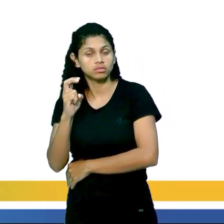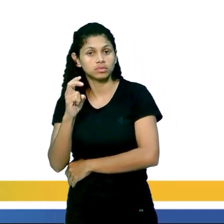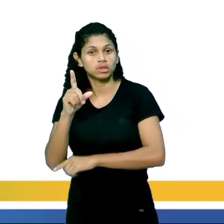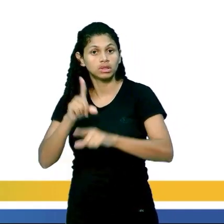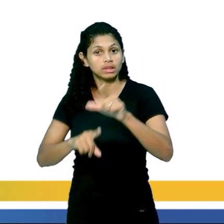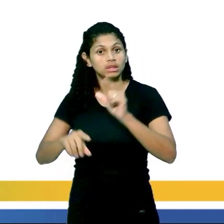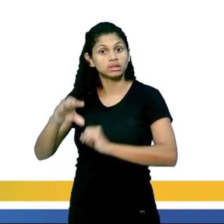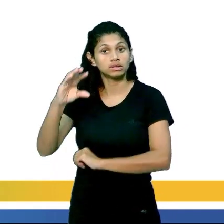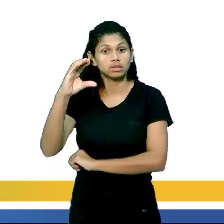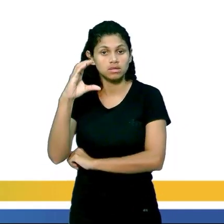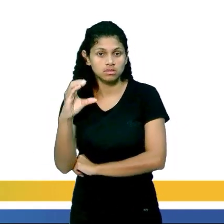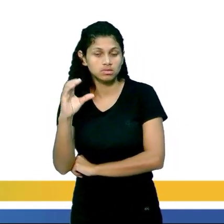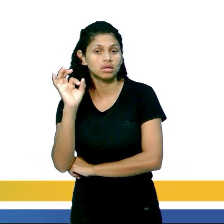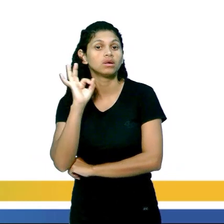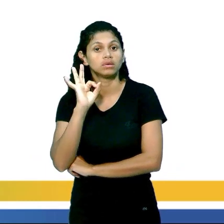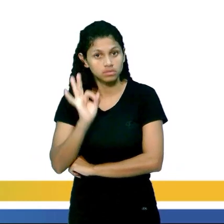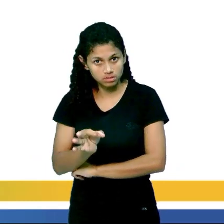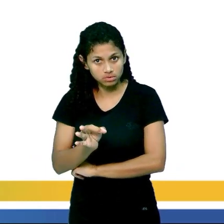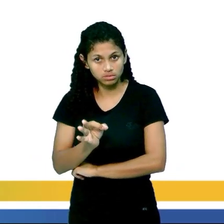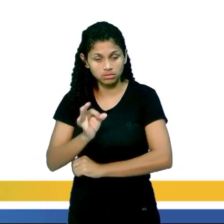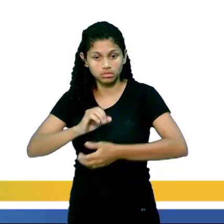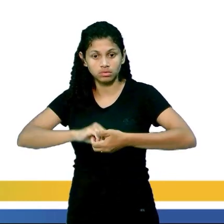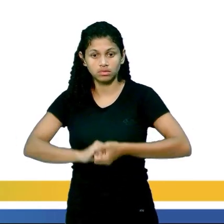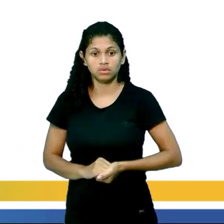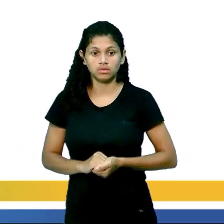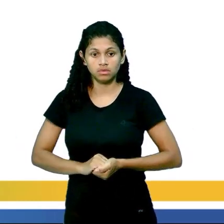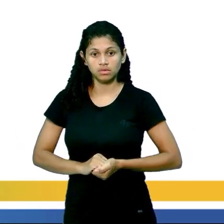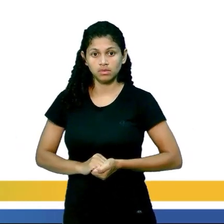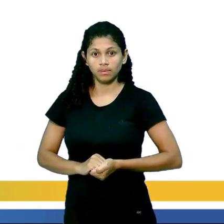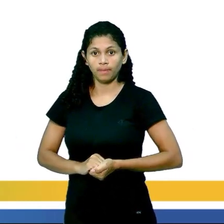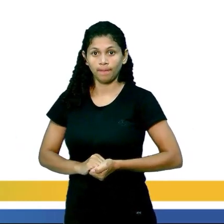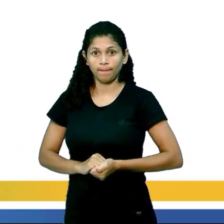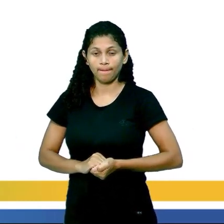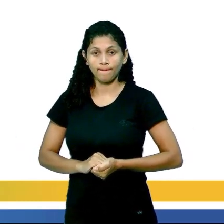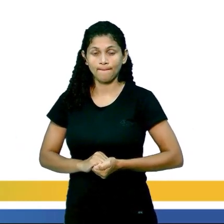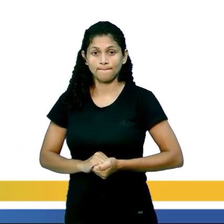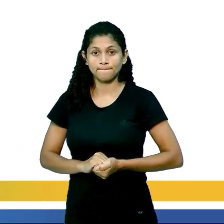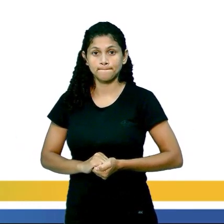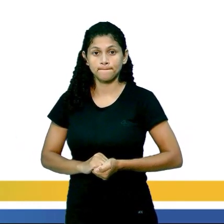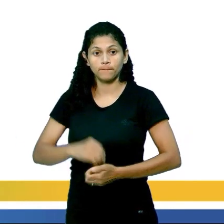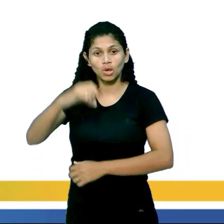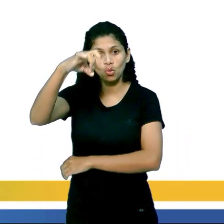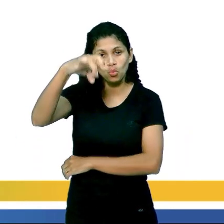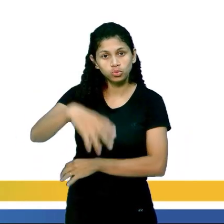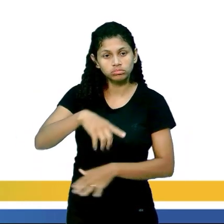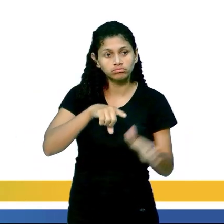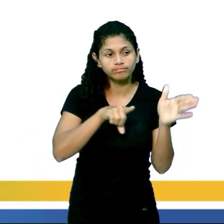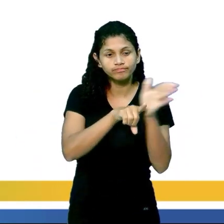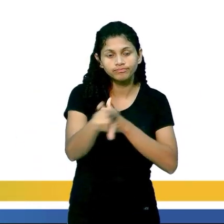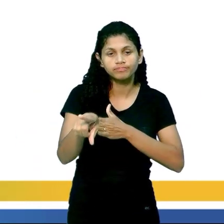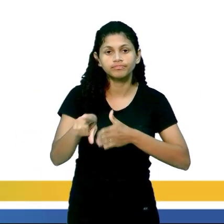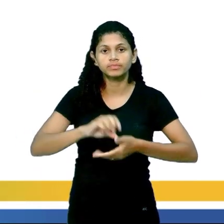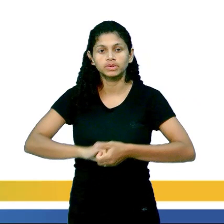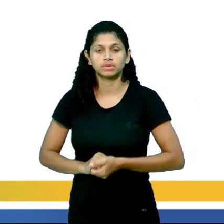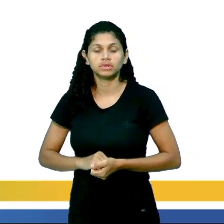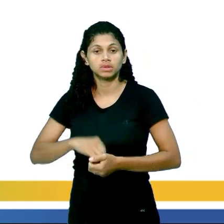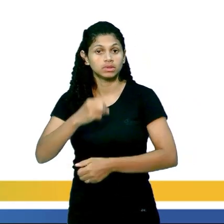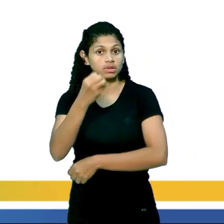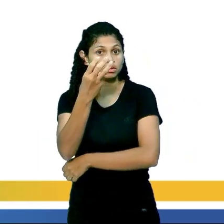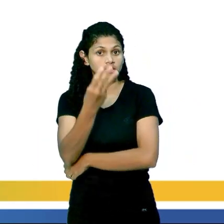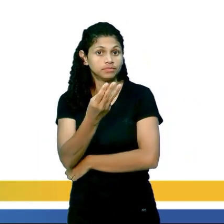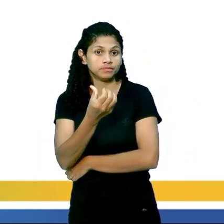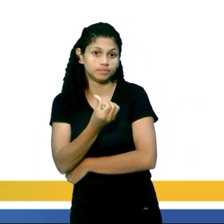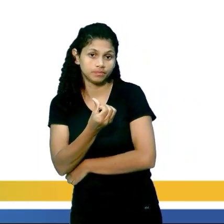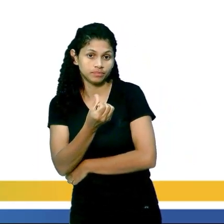C, onde tem por resultado 18,5. Vamos a uma última questão. Questão